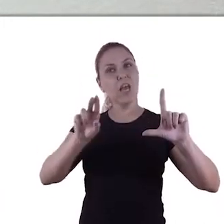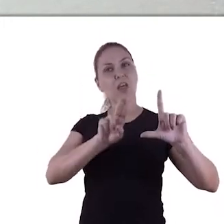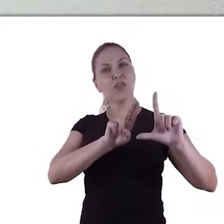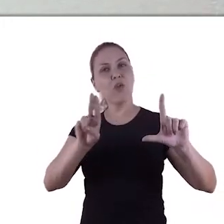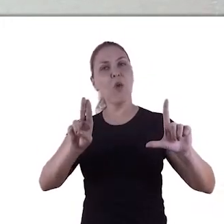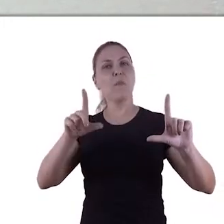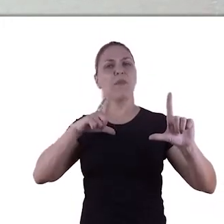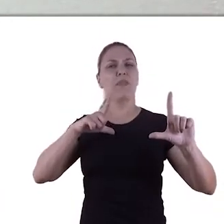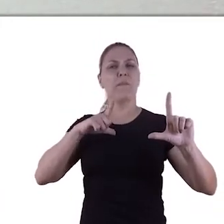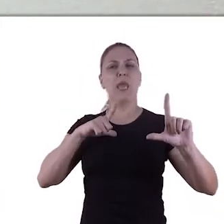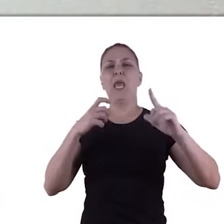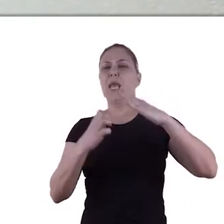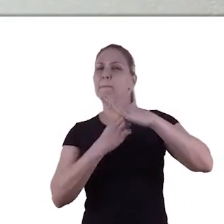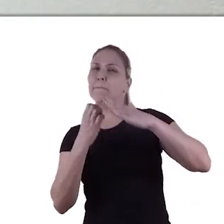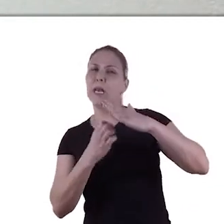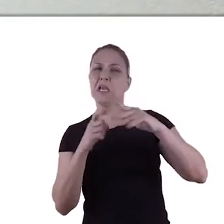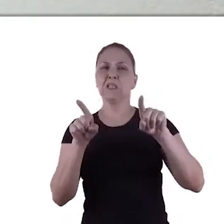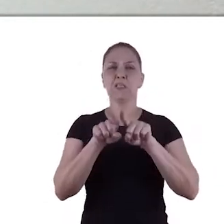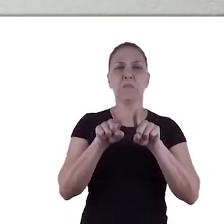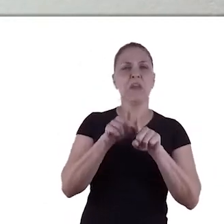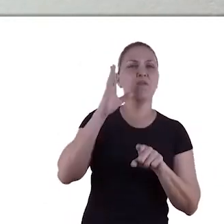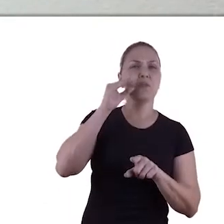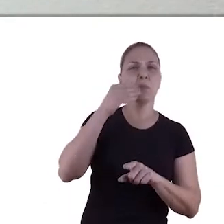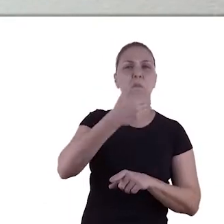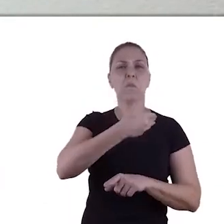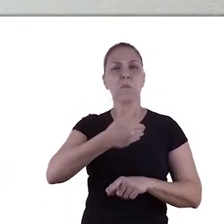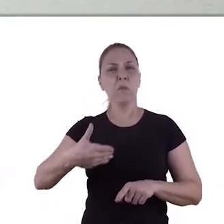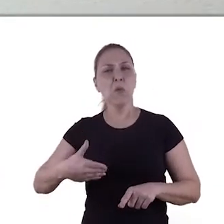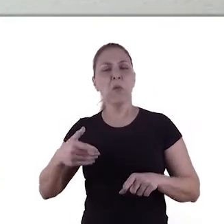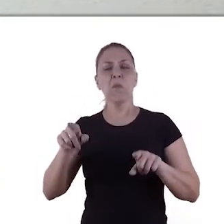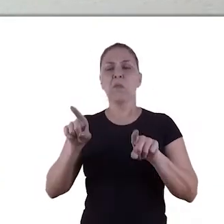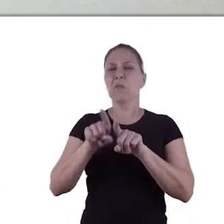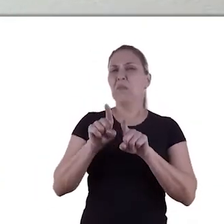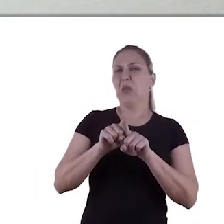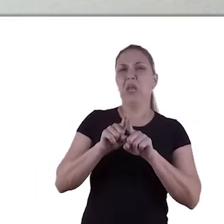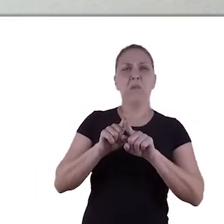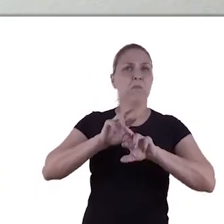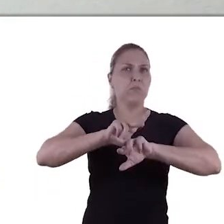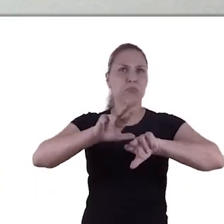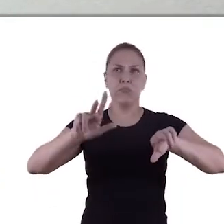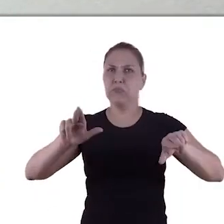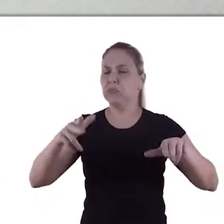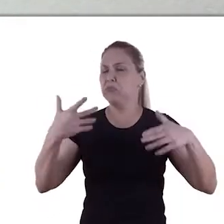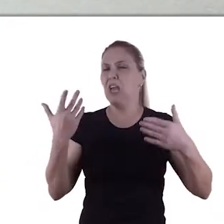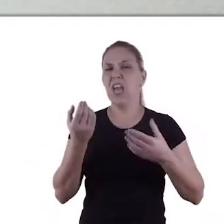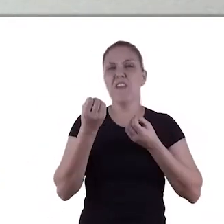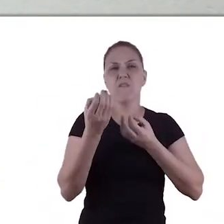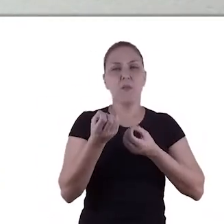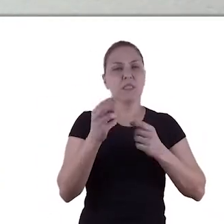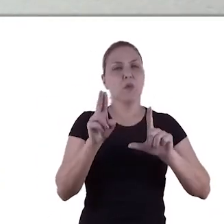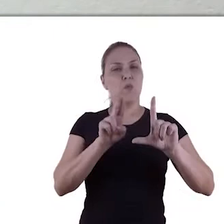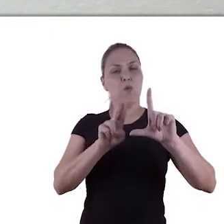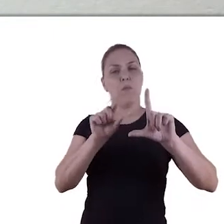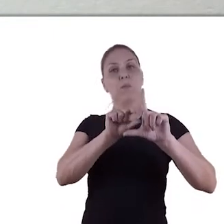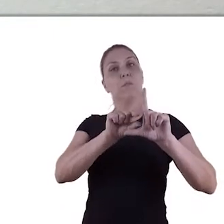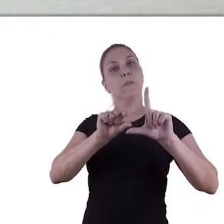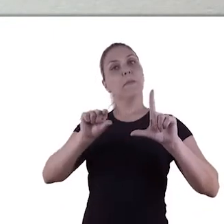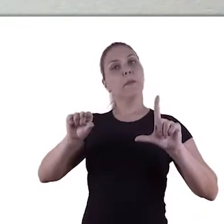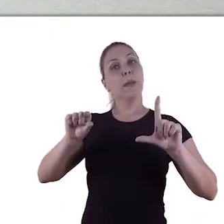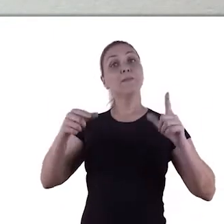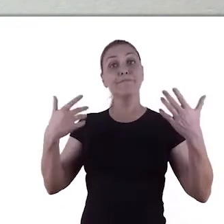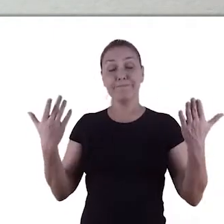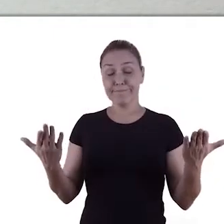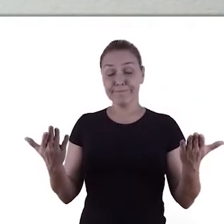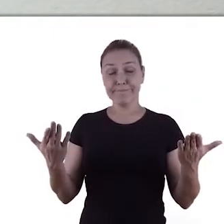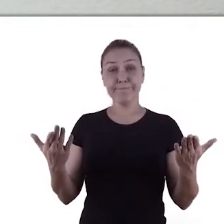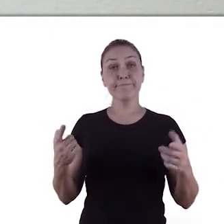pessoa, a função, se ela é um funcionário público, se ela é de alguma empresa, ou o nome da pessoa. E